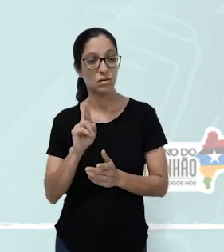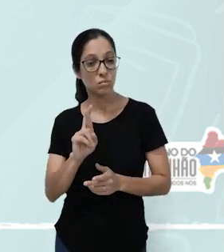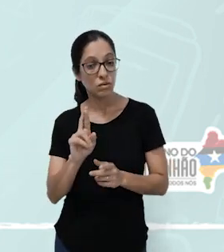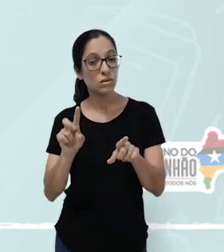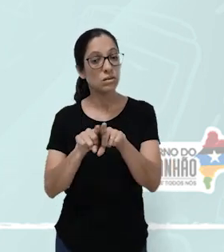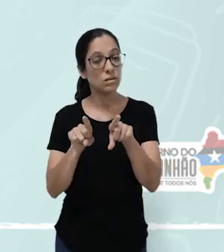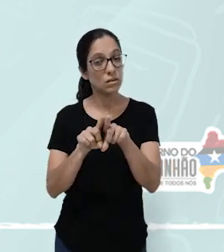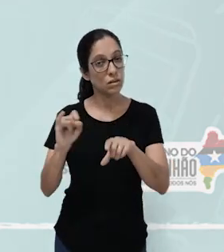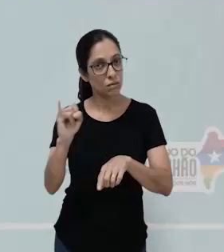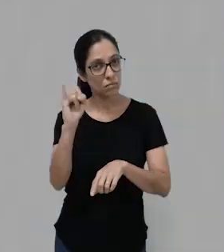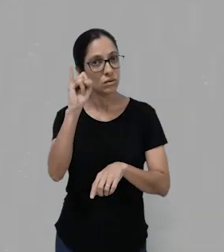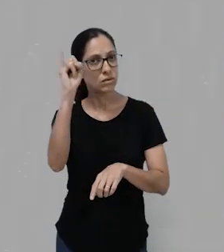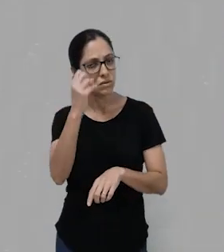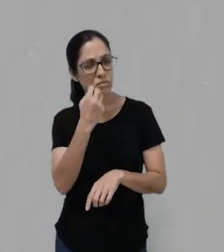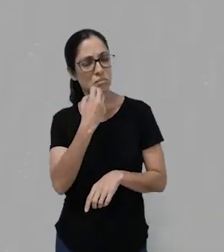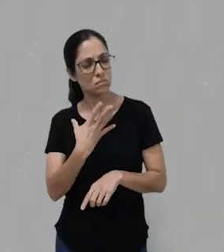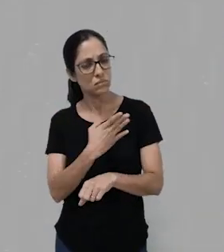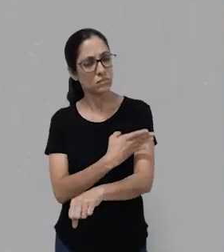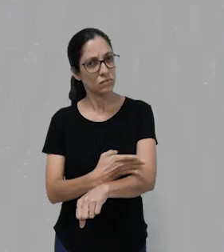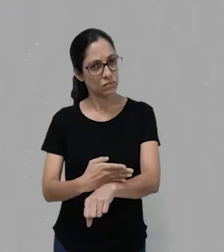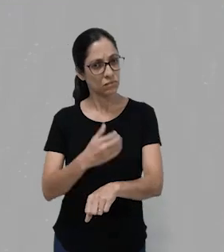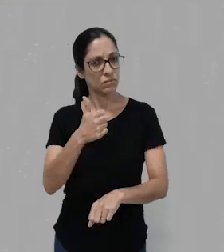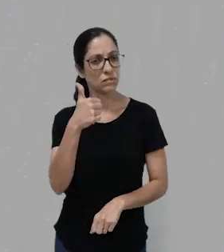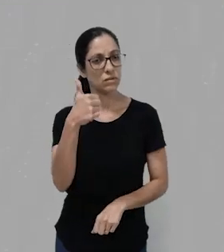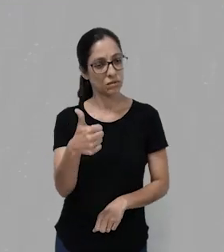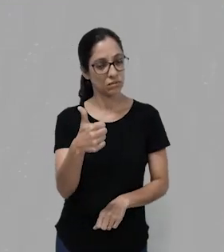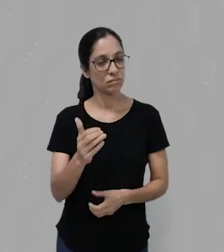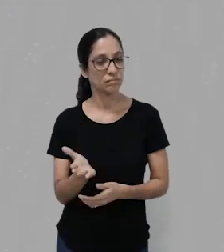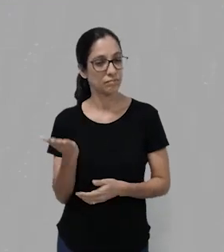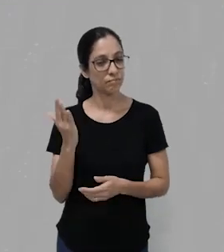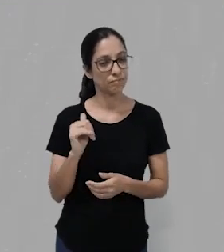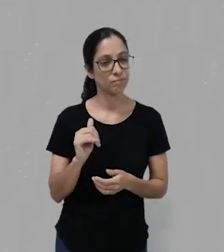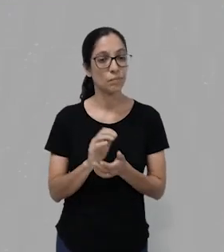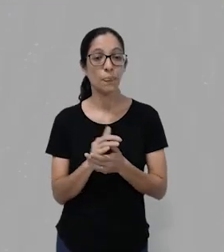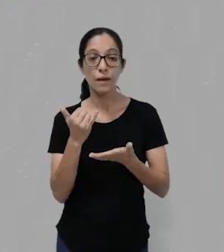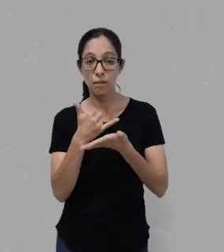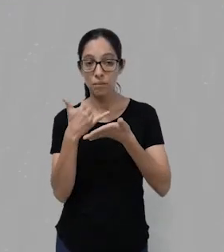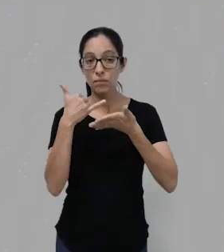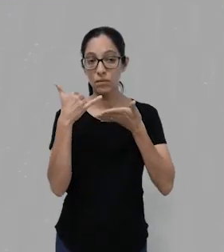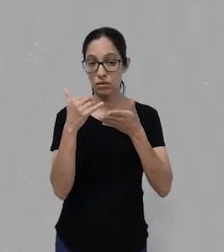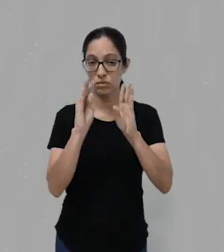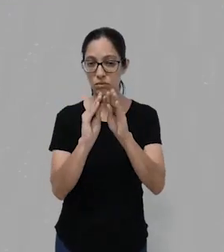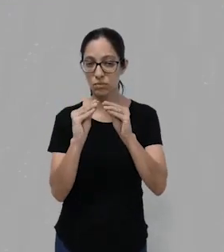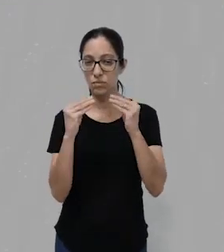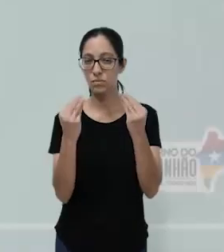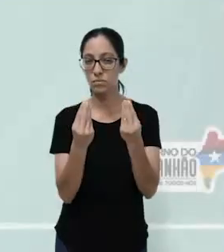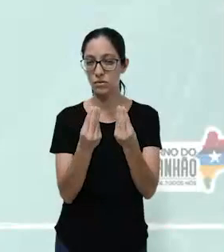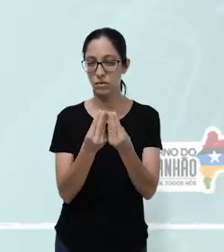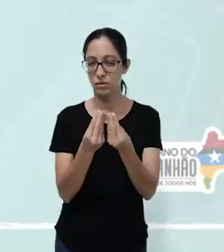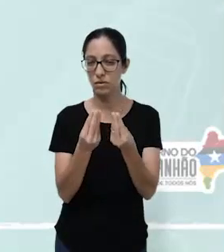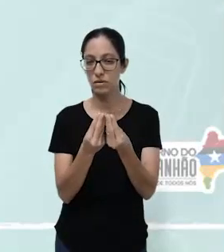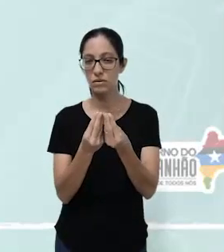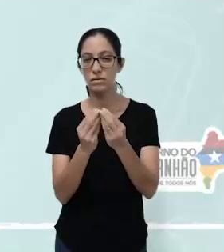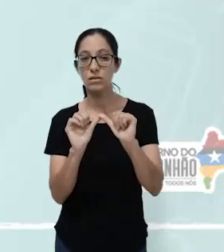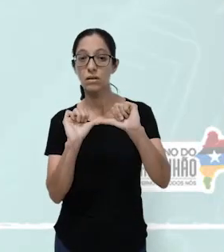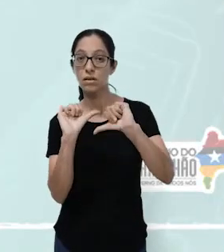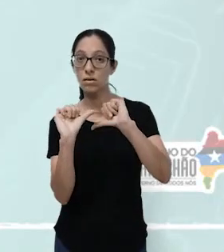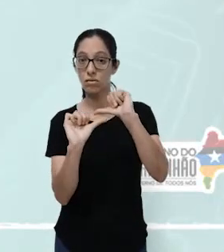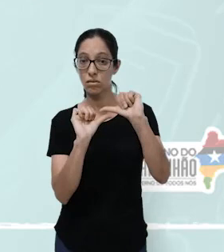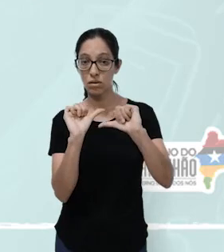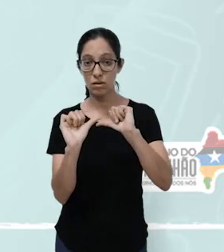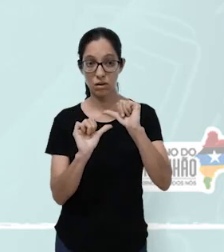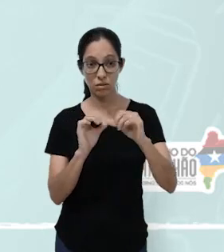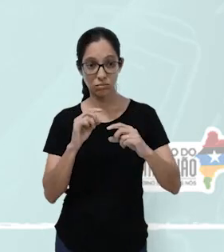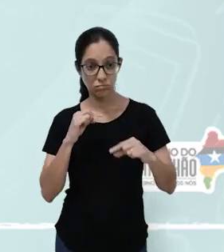a importância de bons hábitos, tá certo? Então vamos lá. Drogas são substâncias capazes de alterar